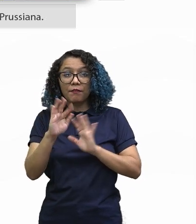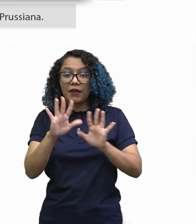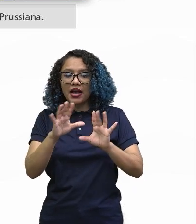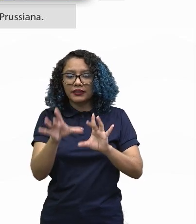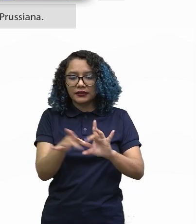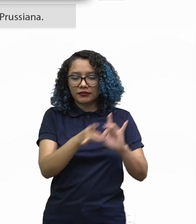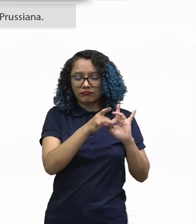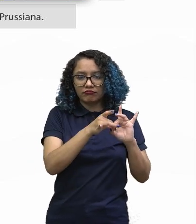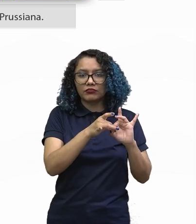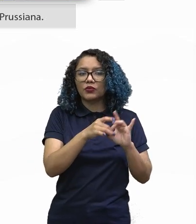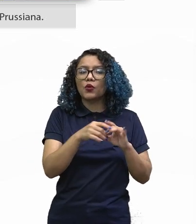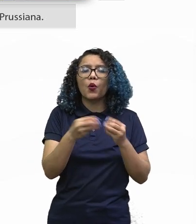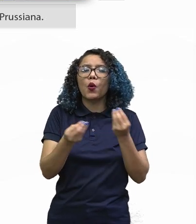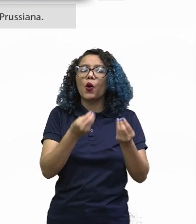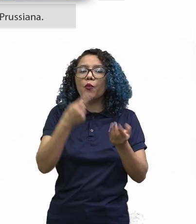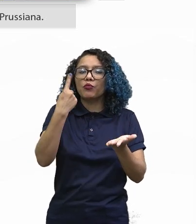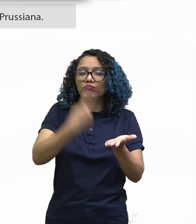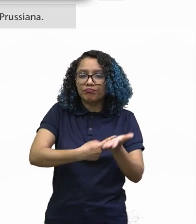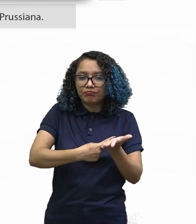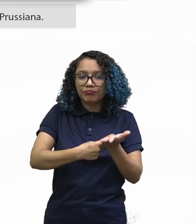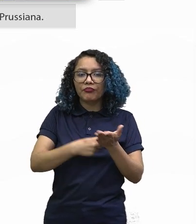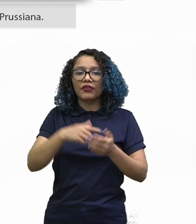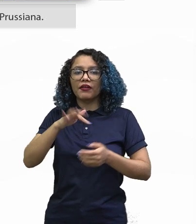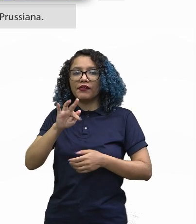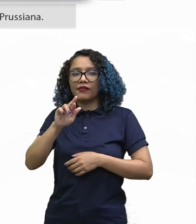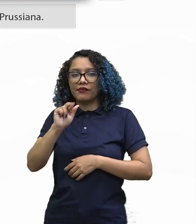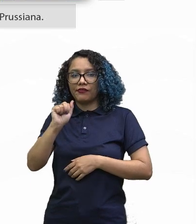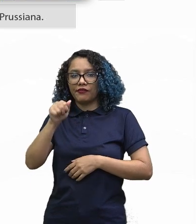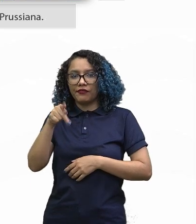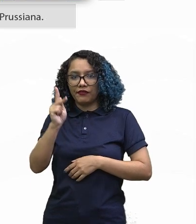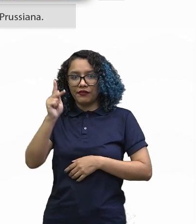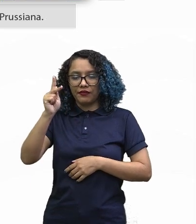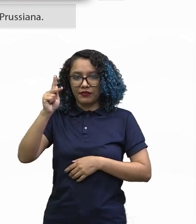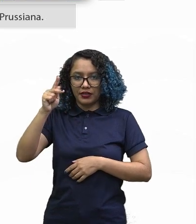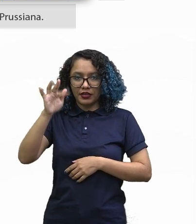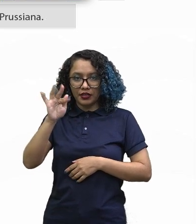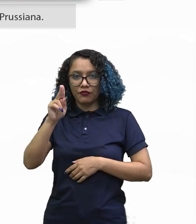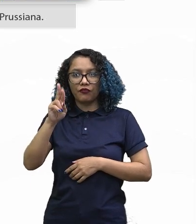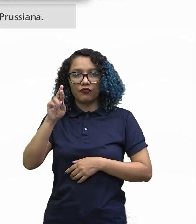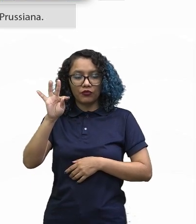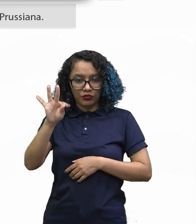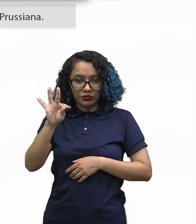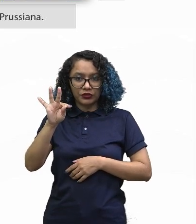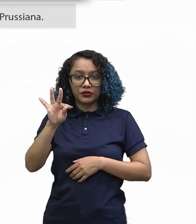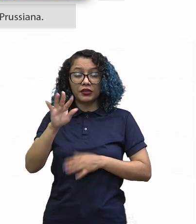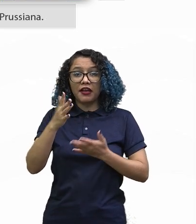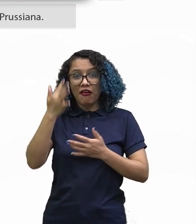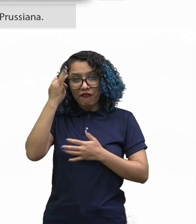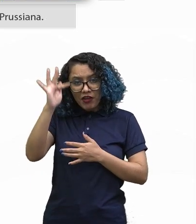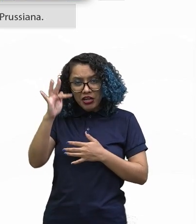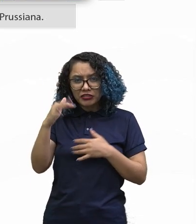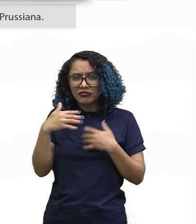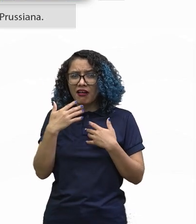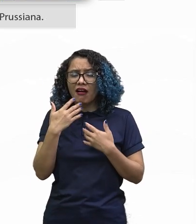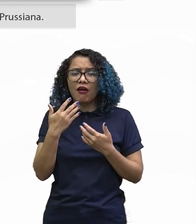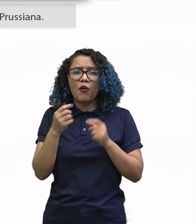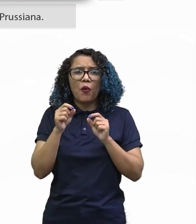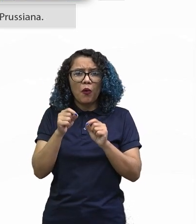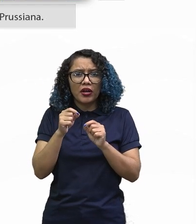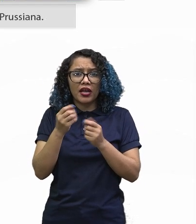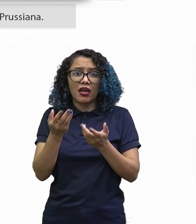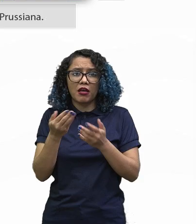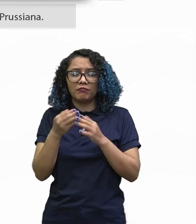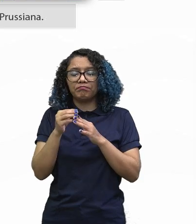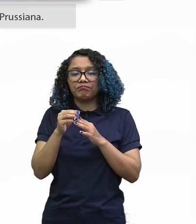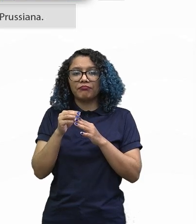de um tratado, que é o Tratado de Frankfurt. A França sente-se humilhada porque perdeu o território de